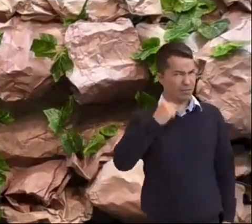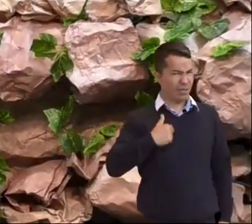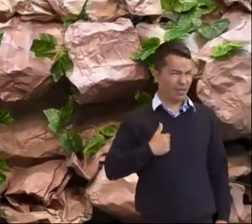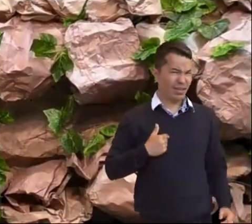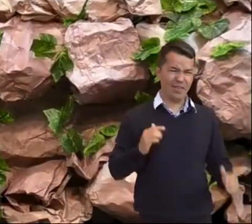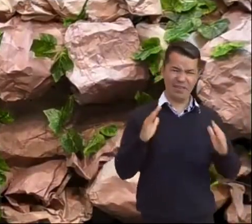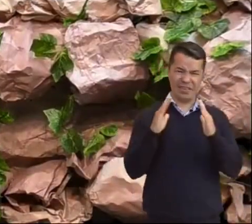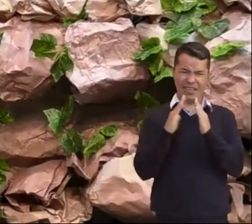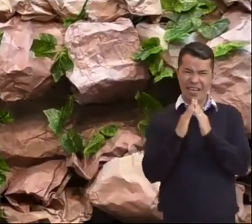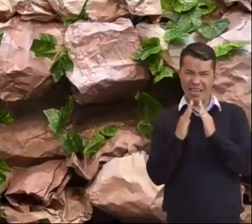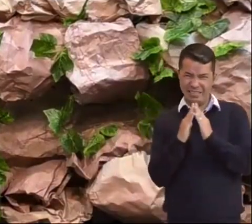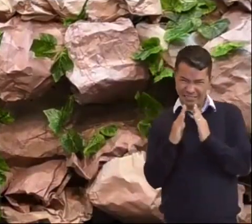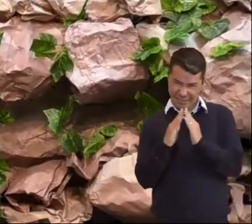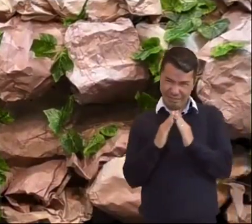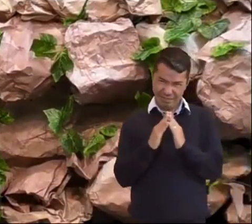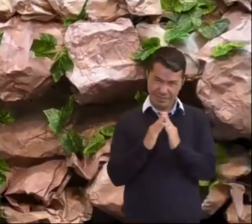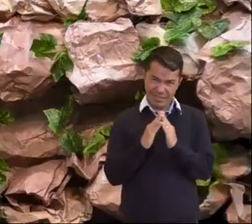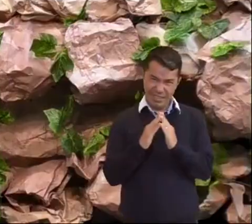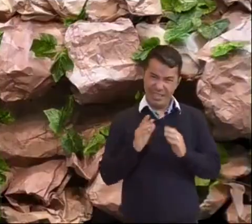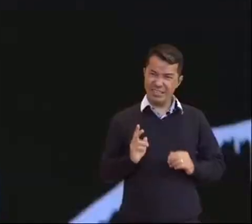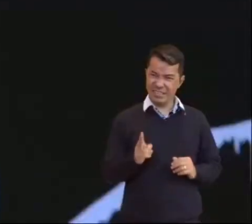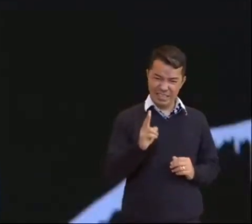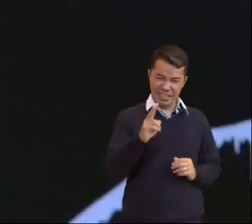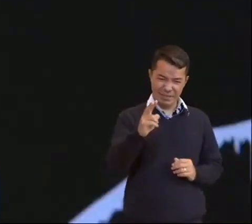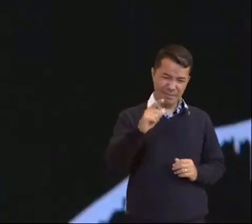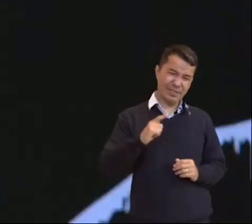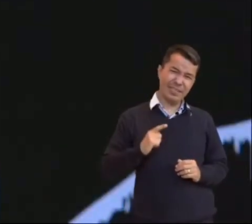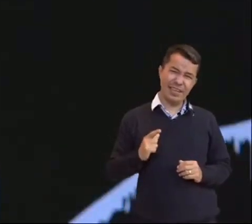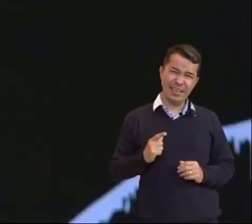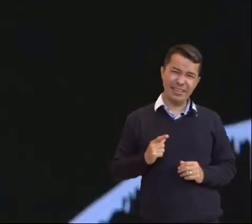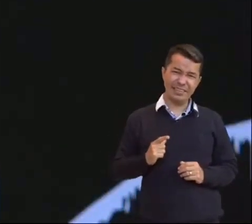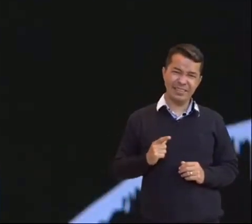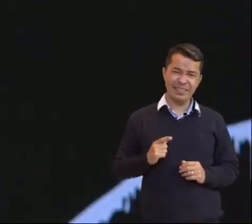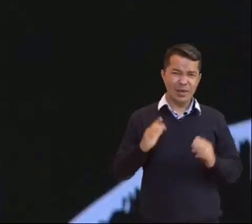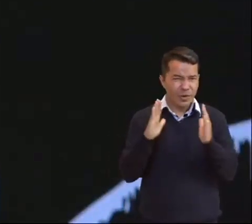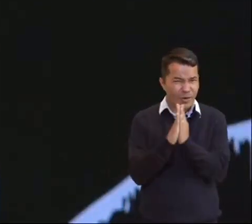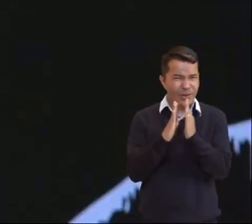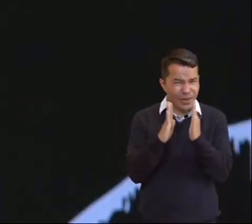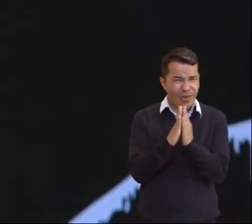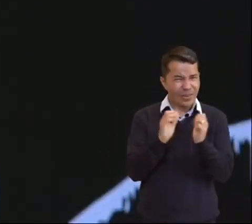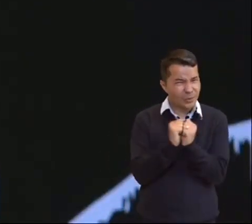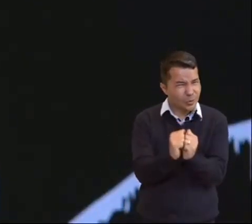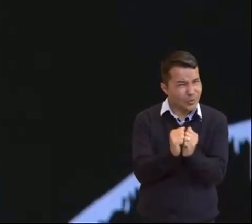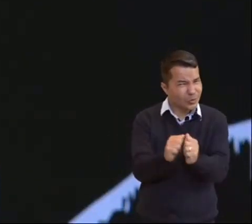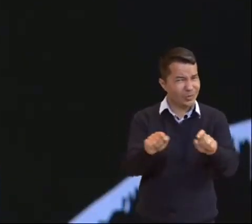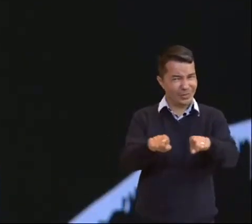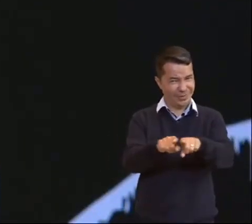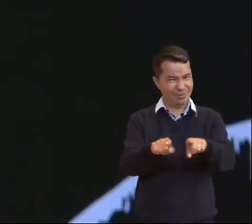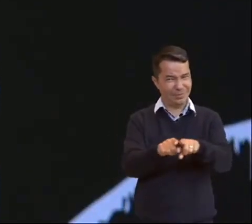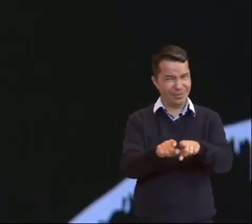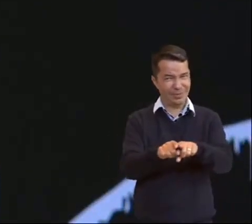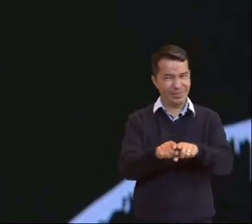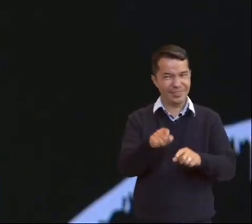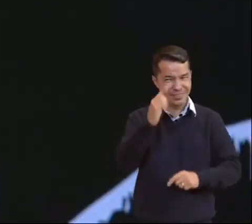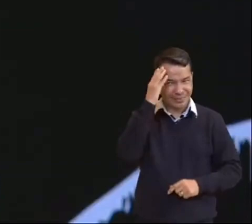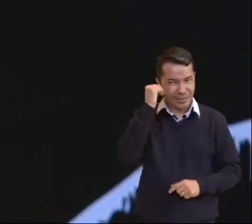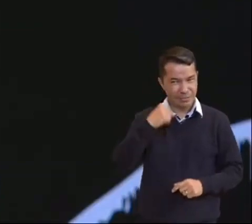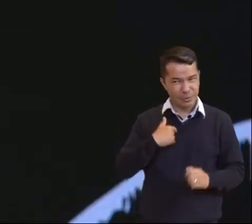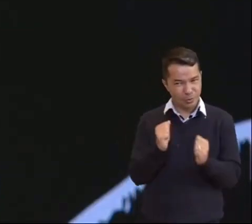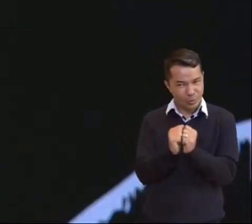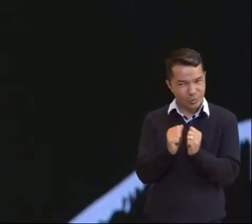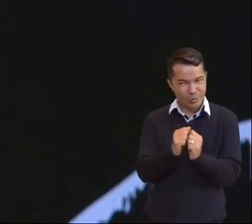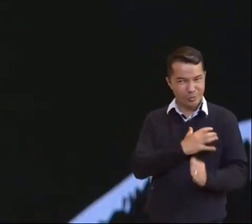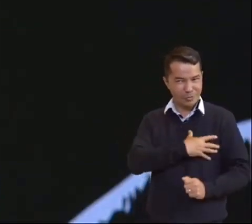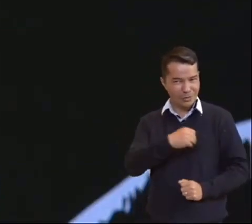Beni e com a Nina. Primeiro que a oração deles é sempre uma graça. A criança é muito sincera na presença